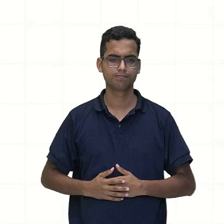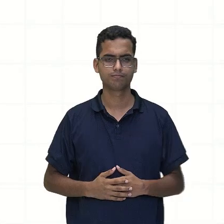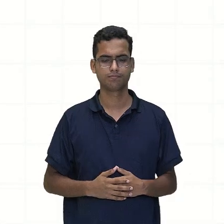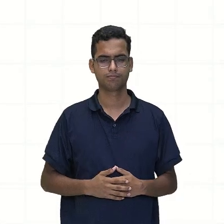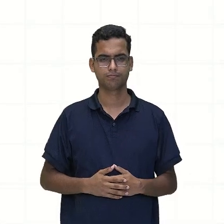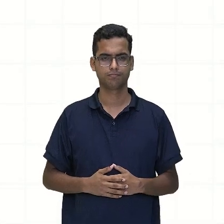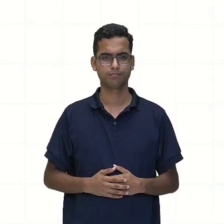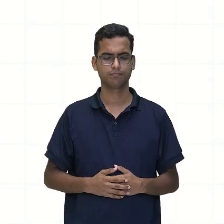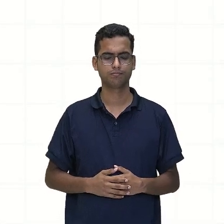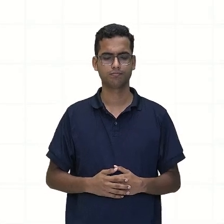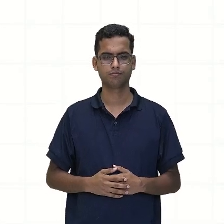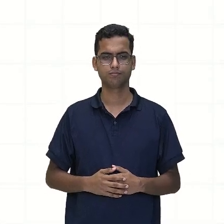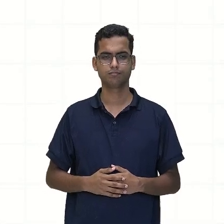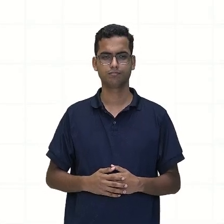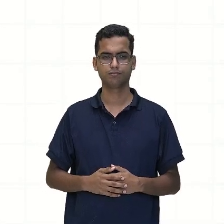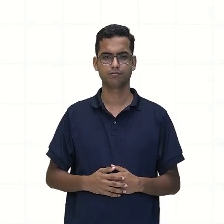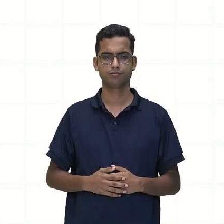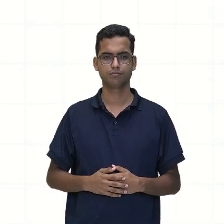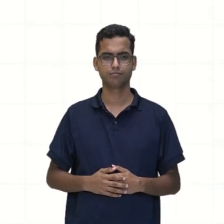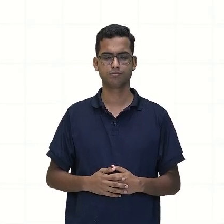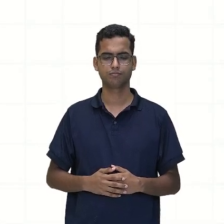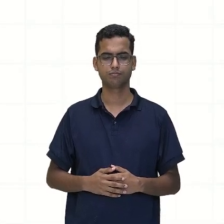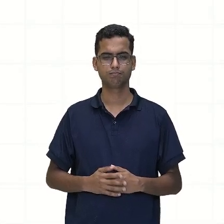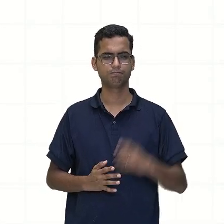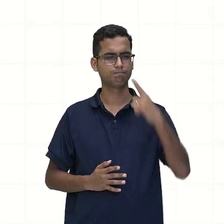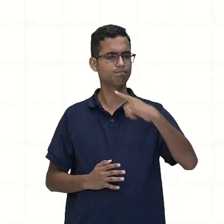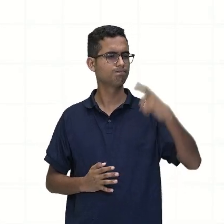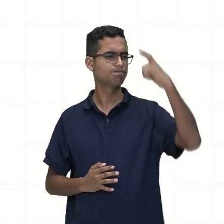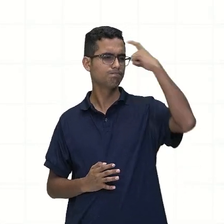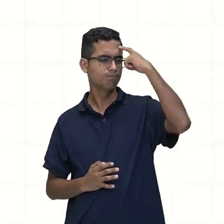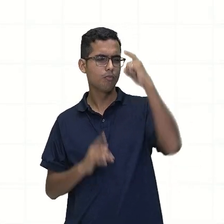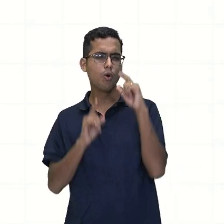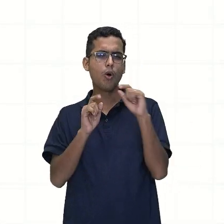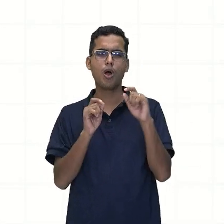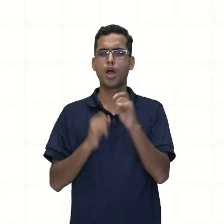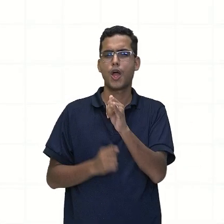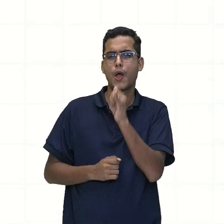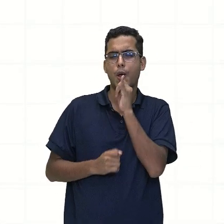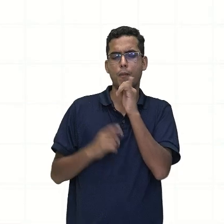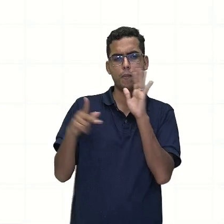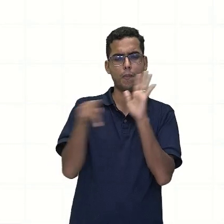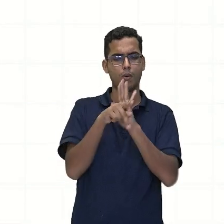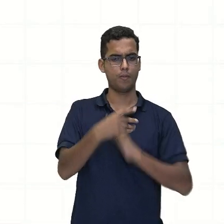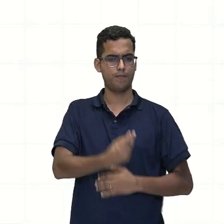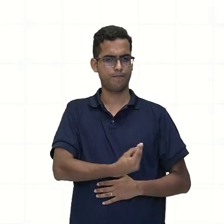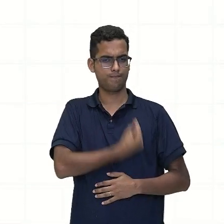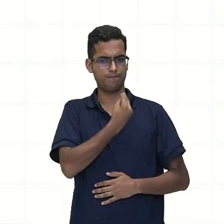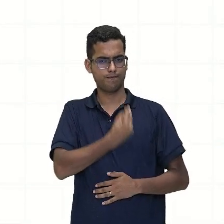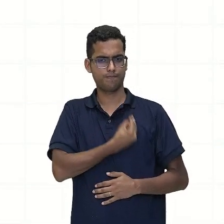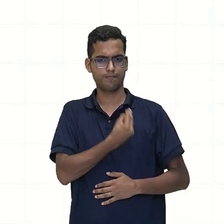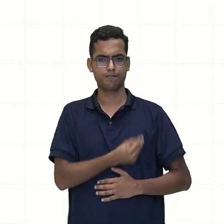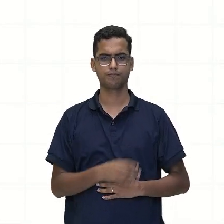Quando pensamos nessa dimensão moral, pensamos na dimensão do exemplo de vida, né?